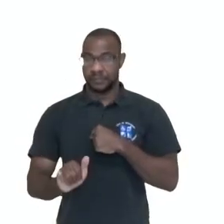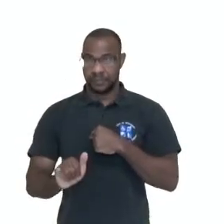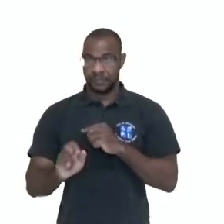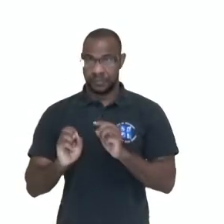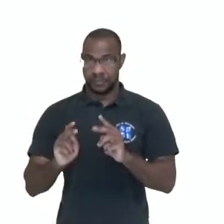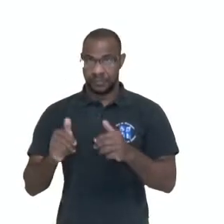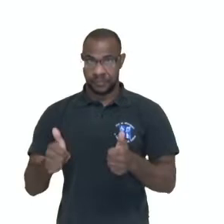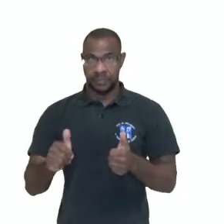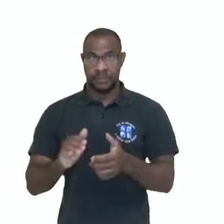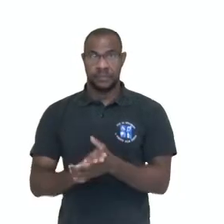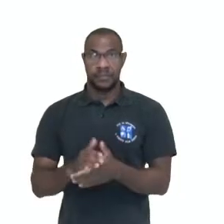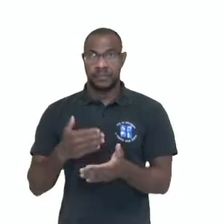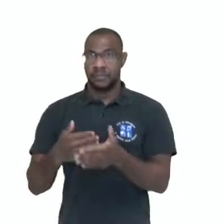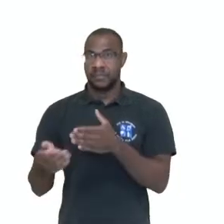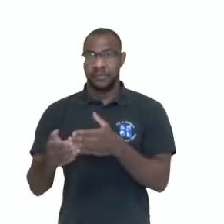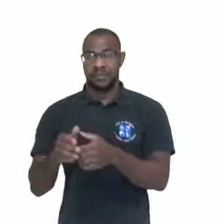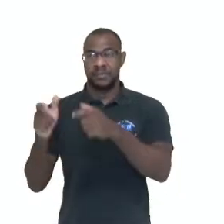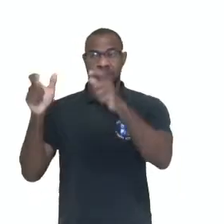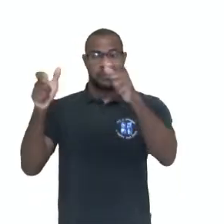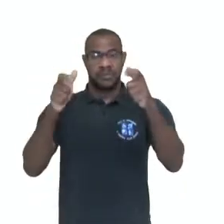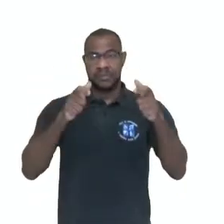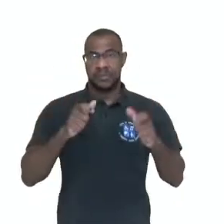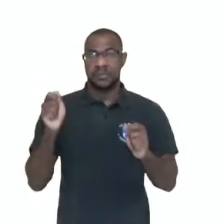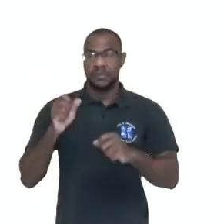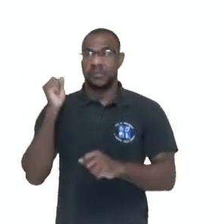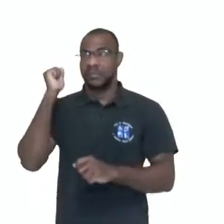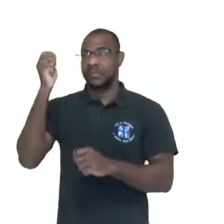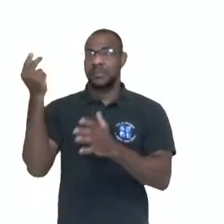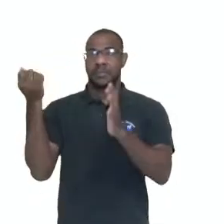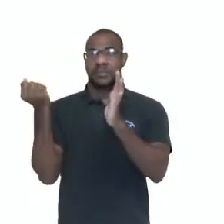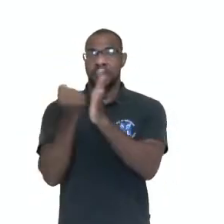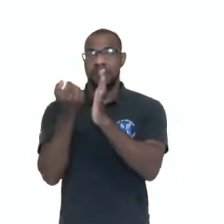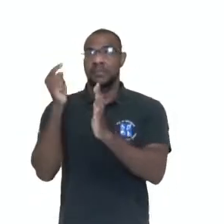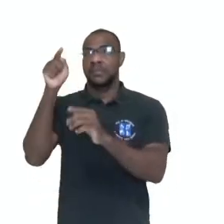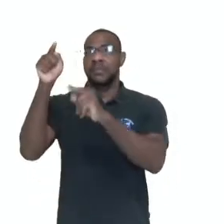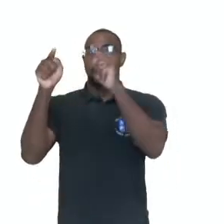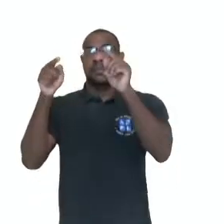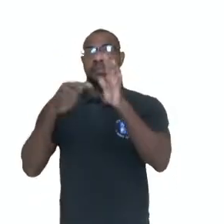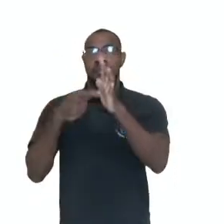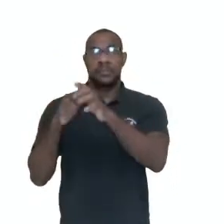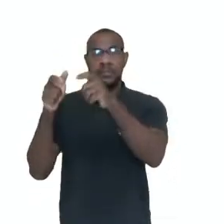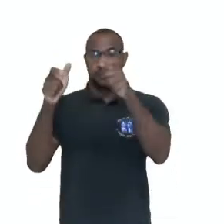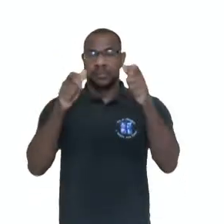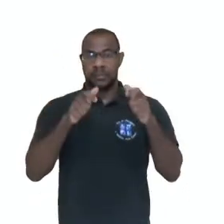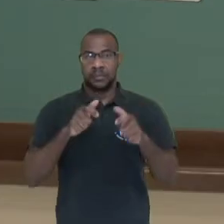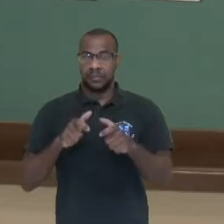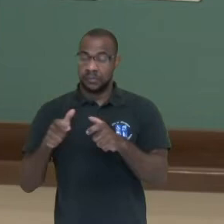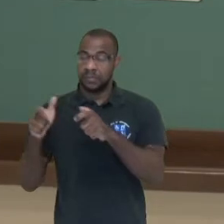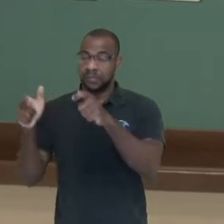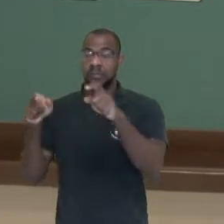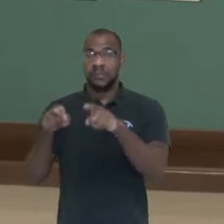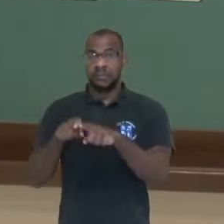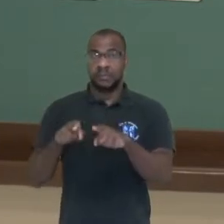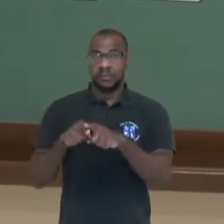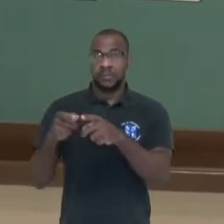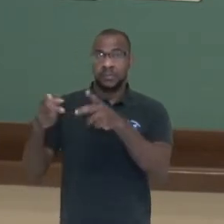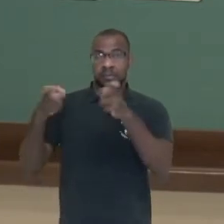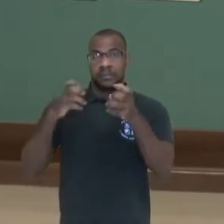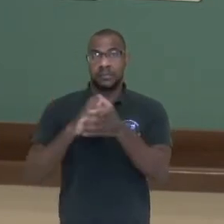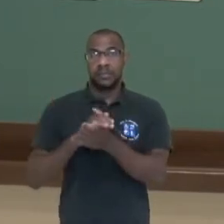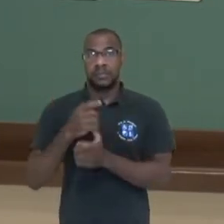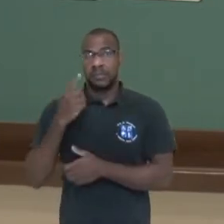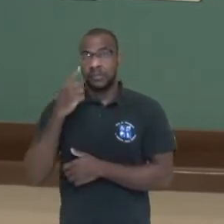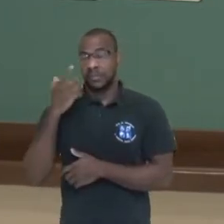ok? Em qualquer lugar aqui eu posso marcar um ponto e dar a localização desse ponto, é bem importante isso. Então, um